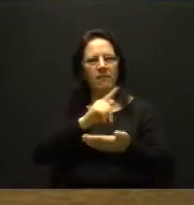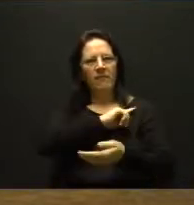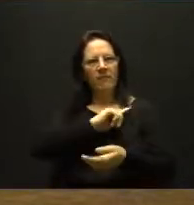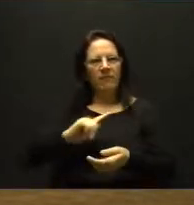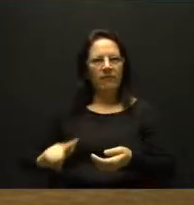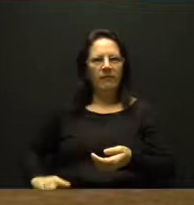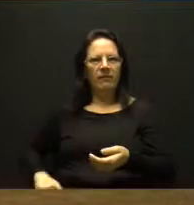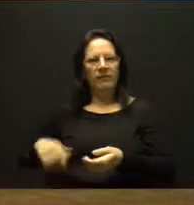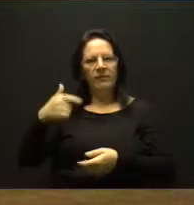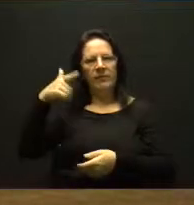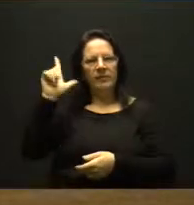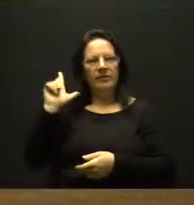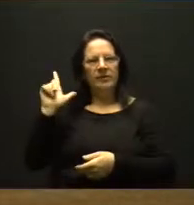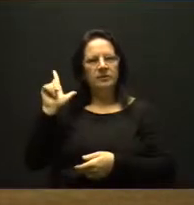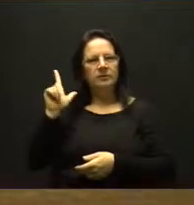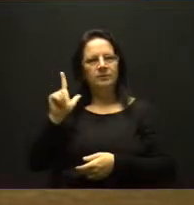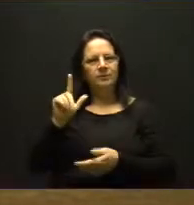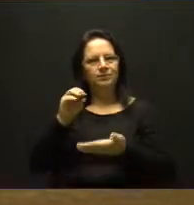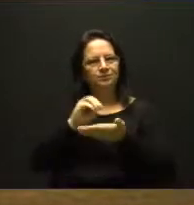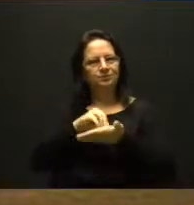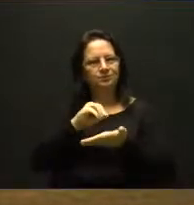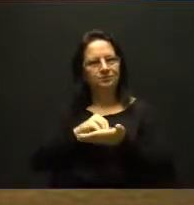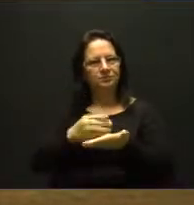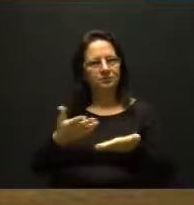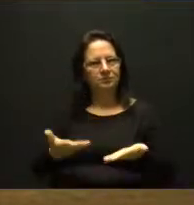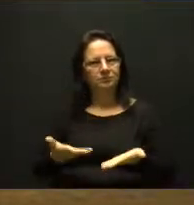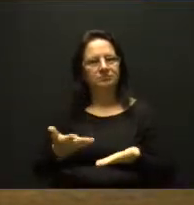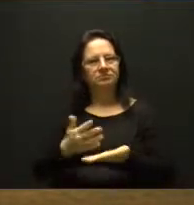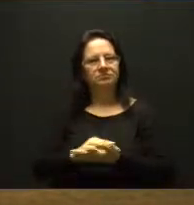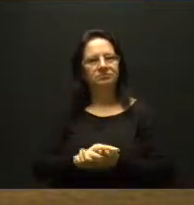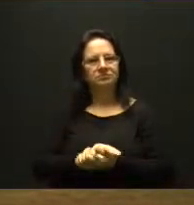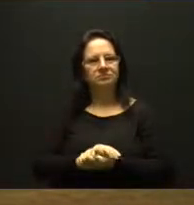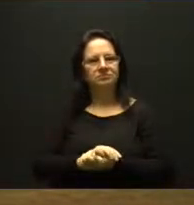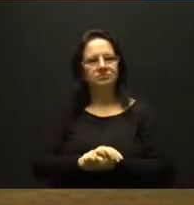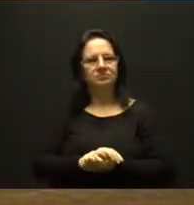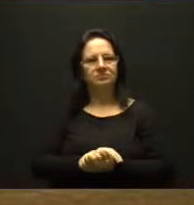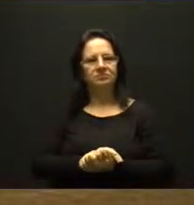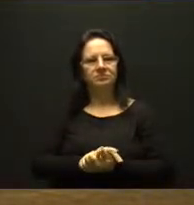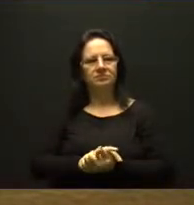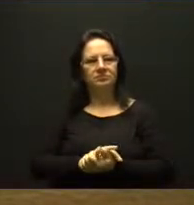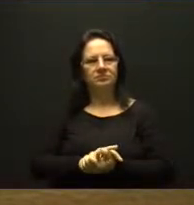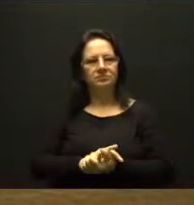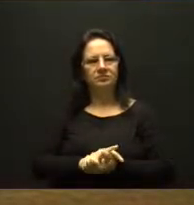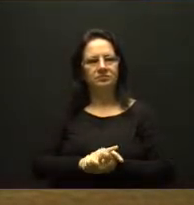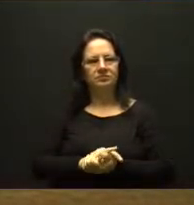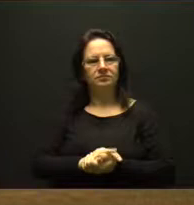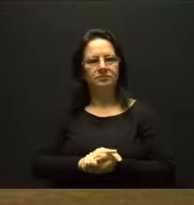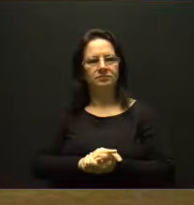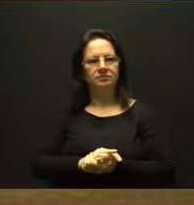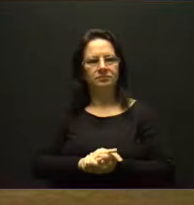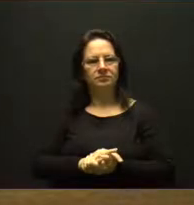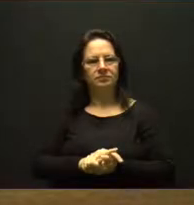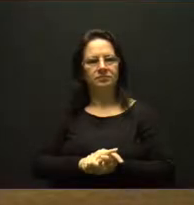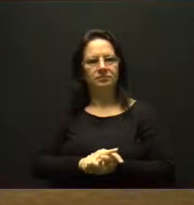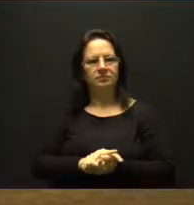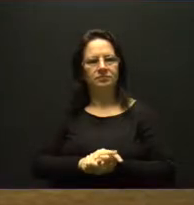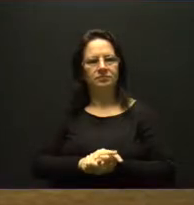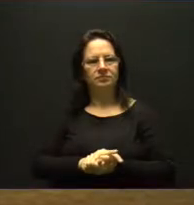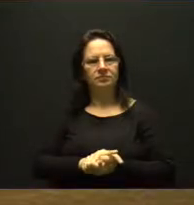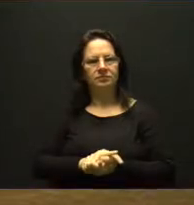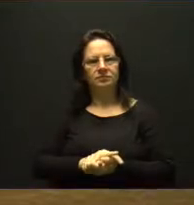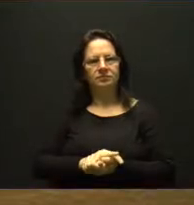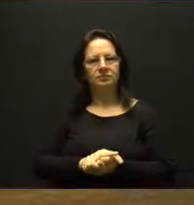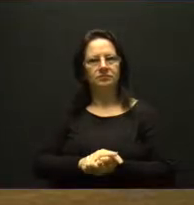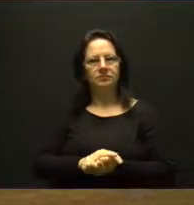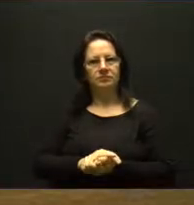que teve a felicidade de fazer tudo que fez e hoje estamos vivendo